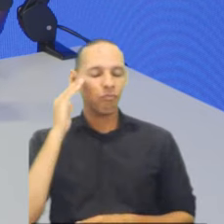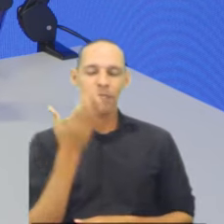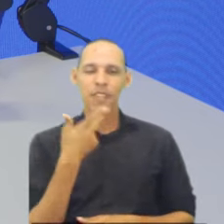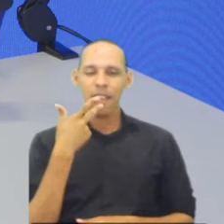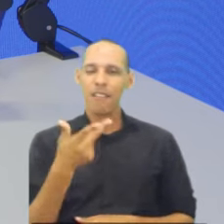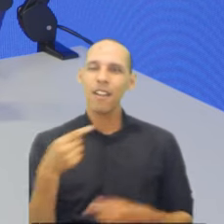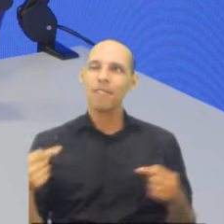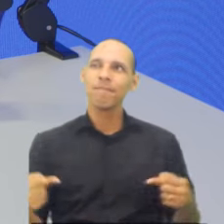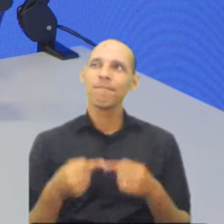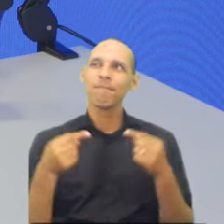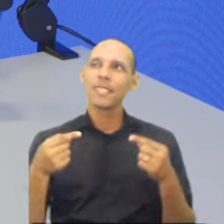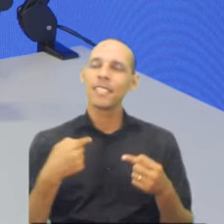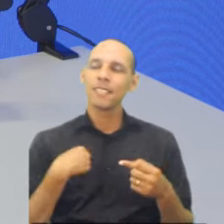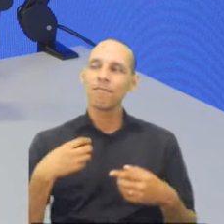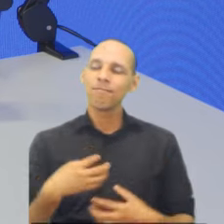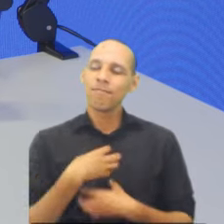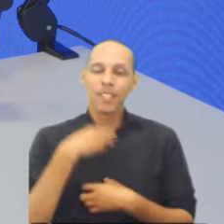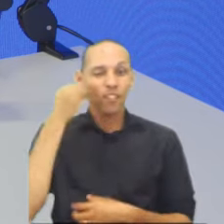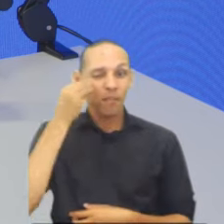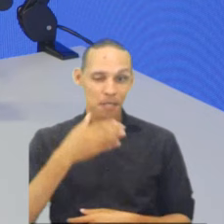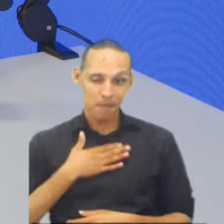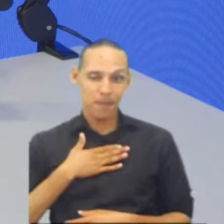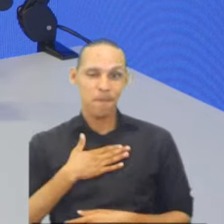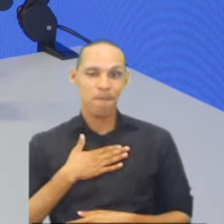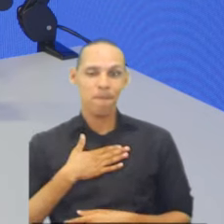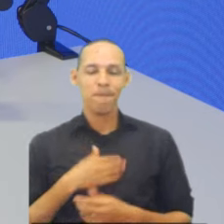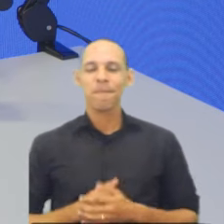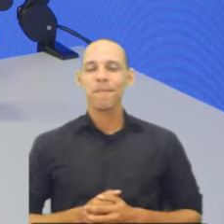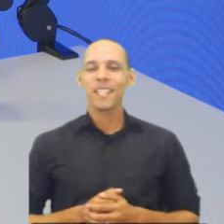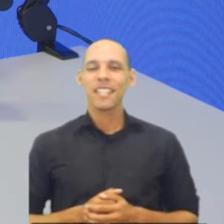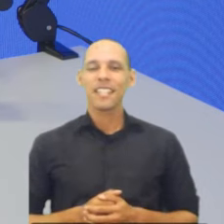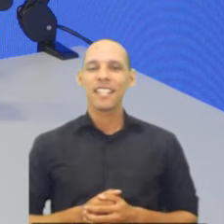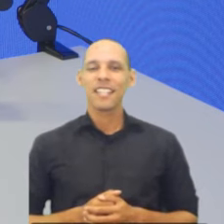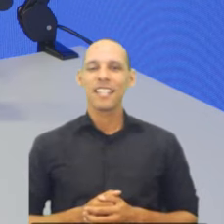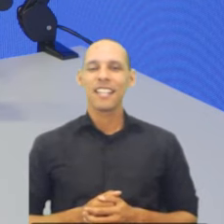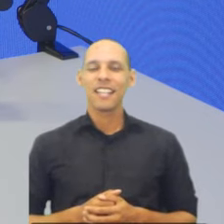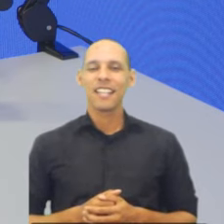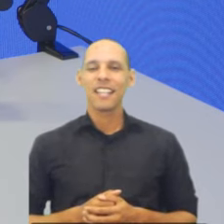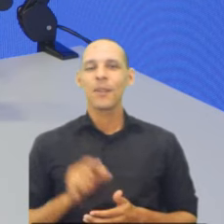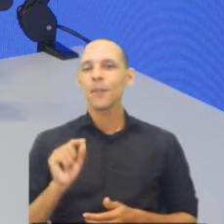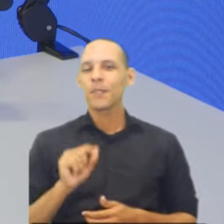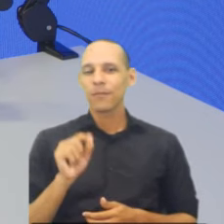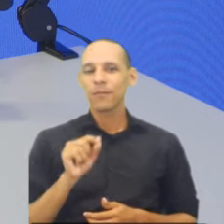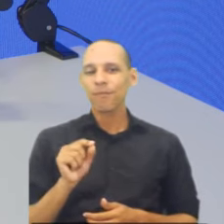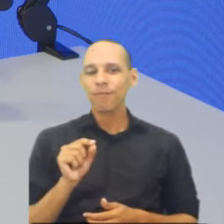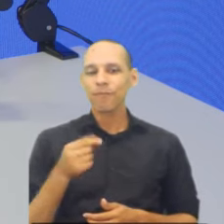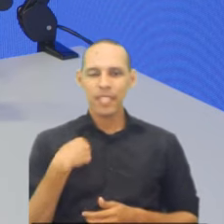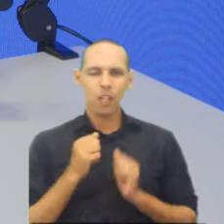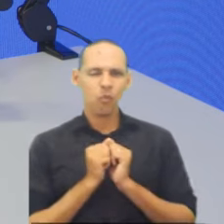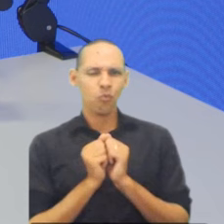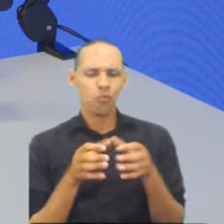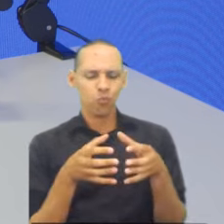entendo aqui você falando me traz uma uma uma experiência minha né P que eu a gente ainda sabe eu faç parte